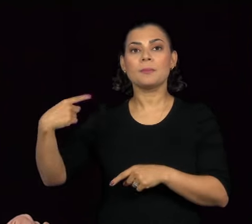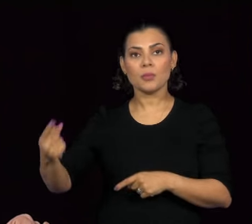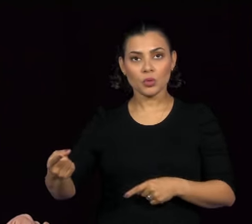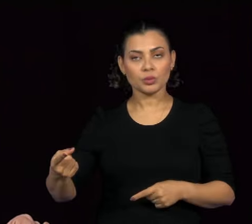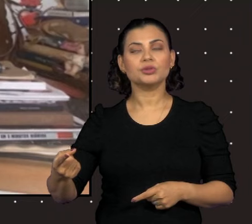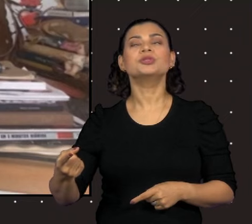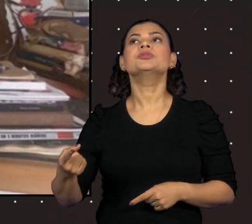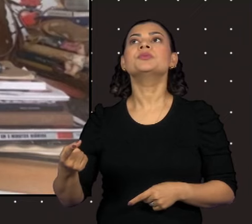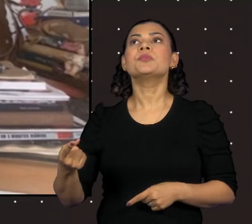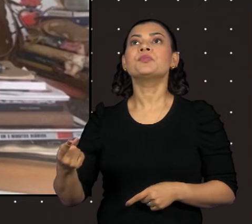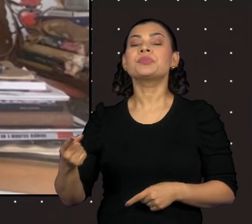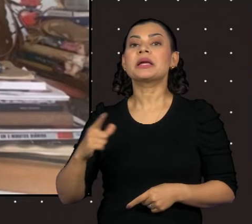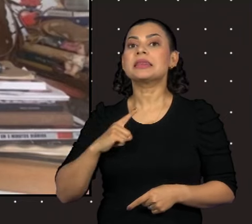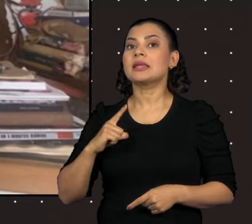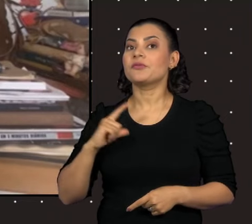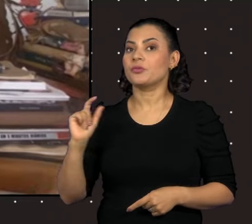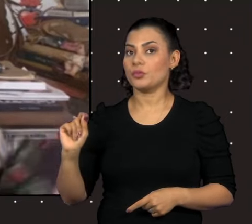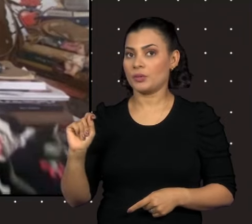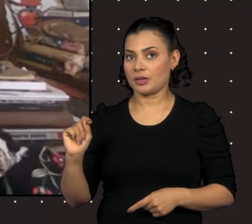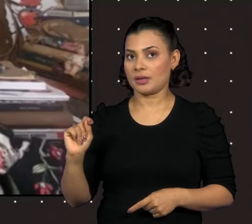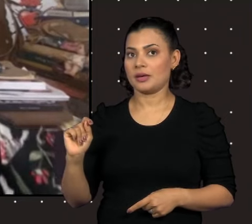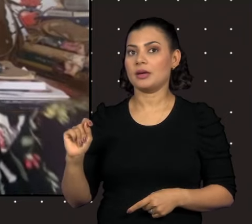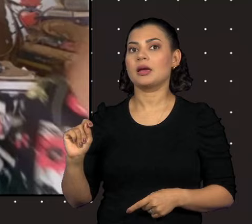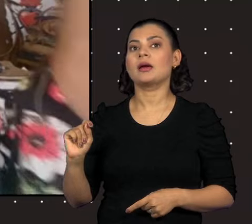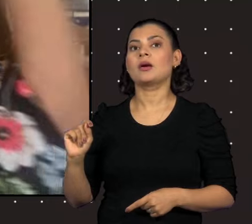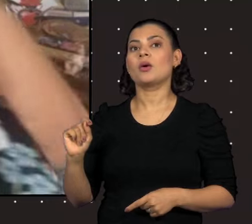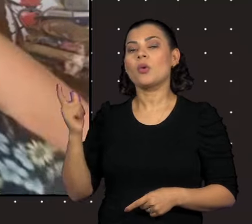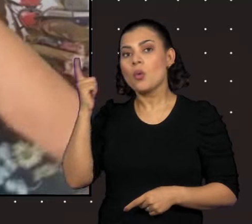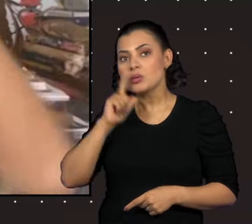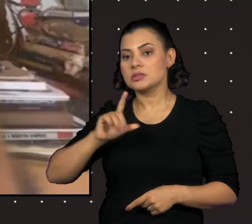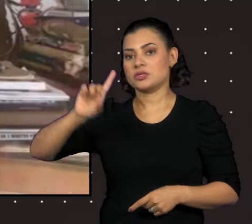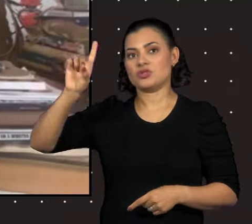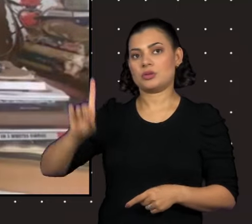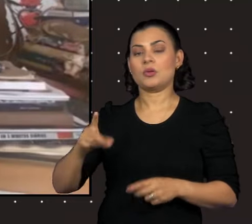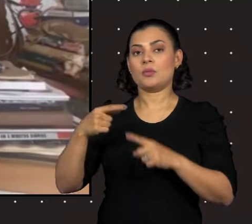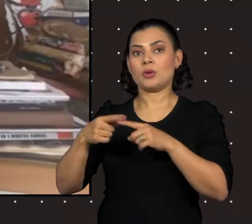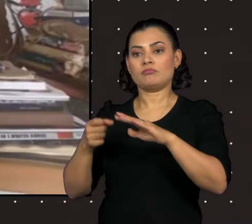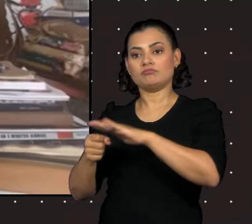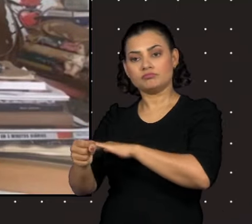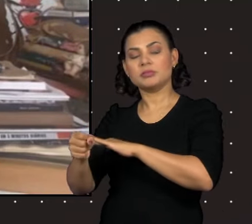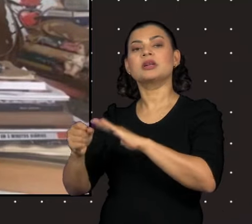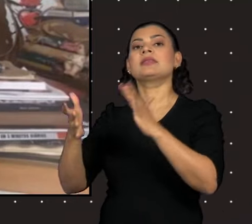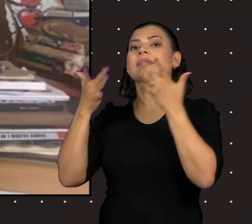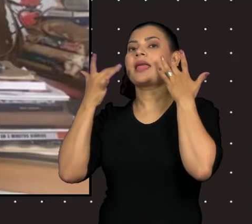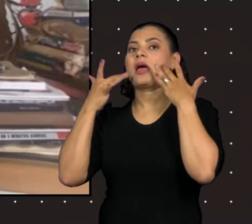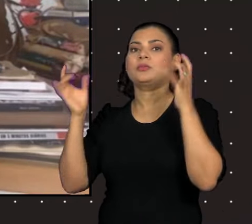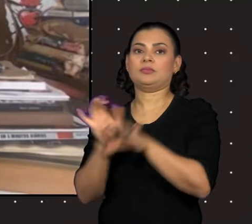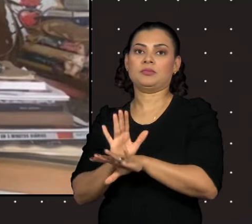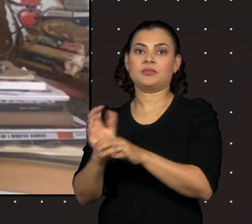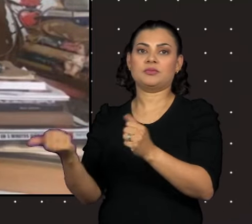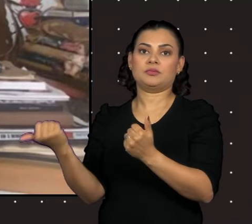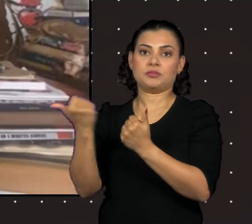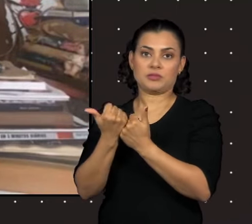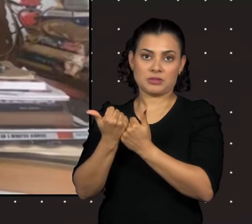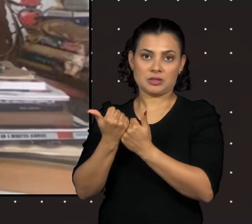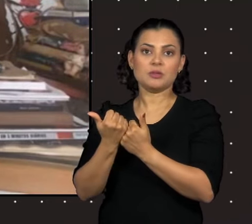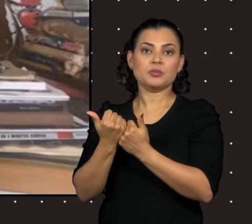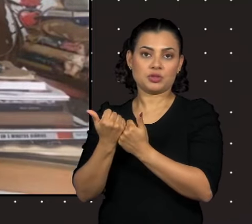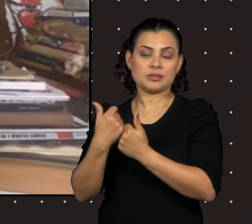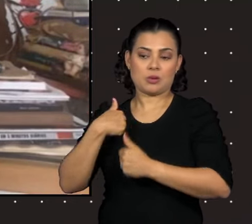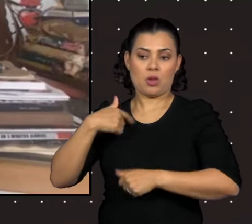Inferno, aí ele me dirigiu finalmente, porque eu entrei numa peça já montada, né, a substituída, de